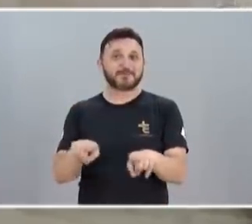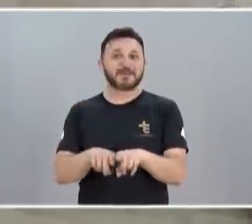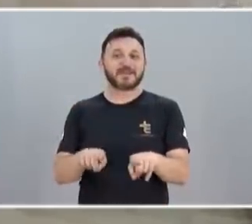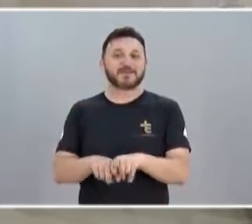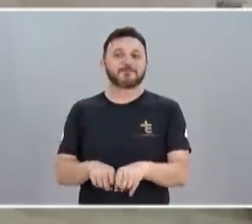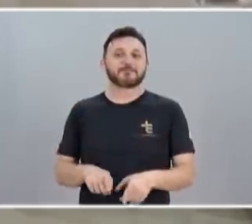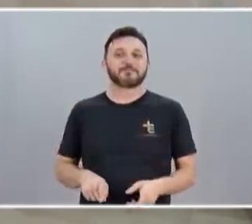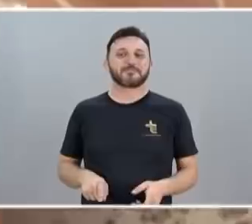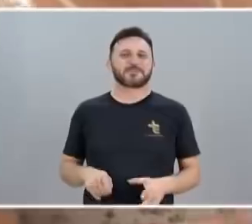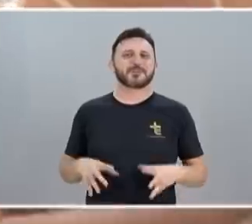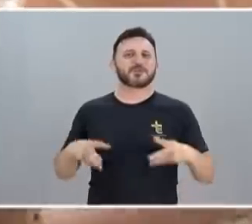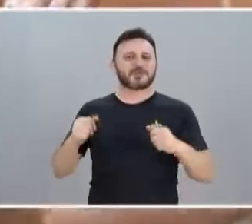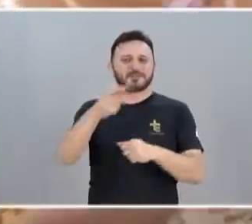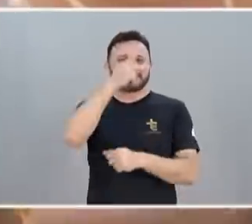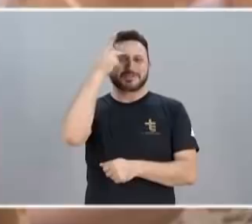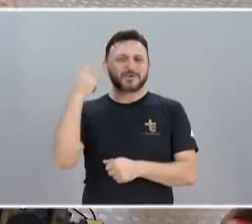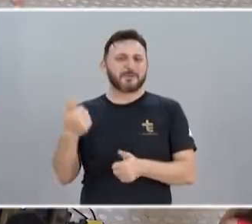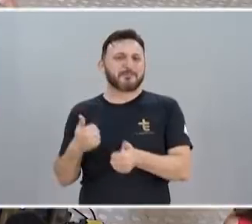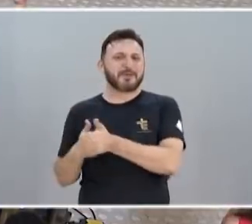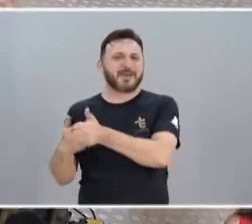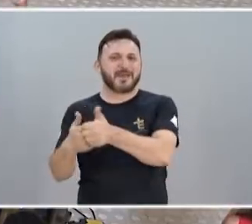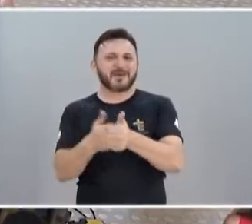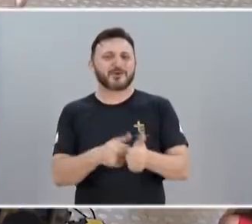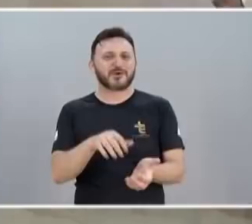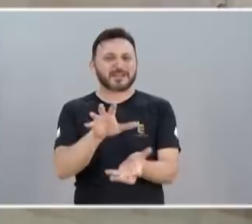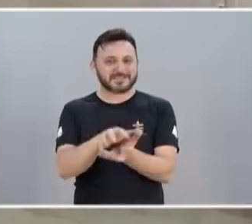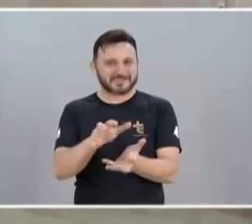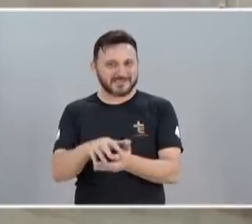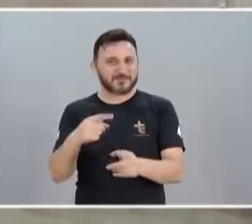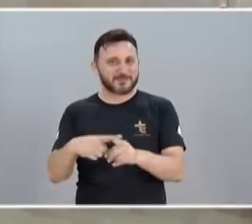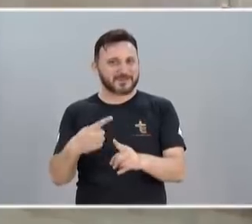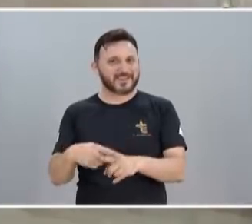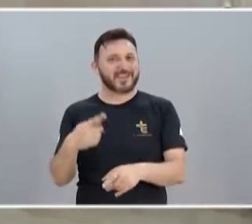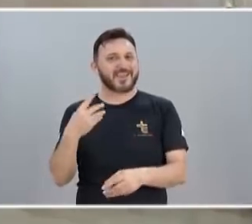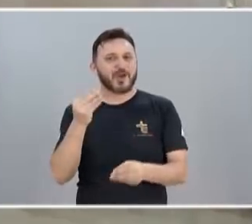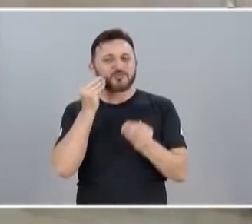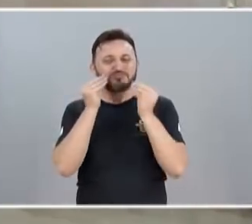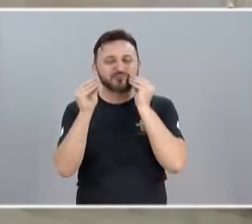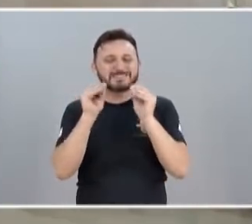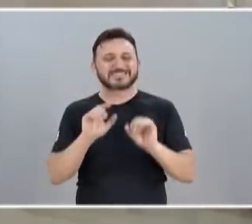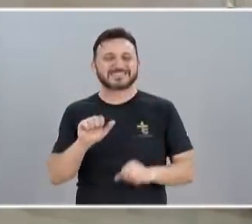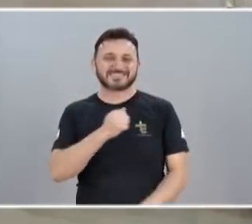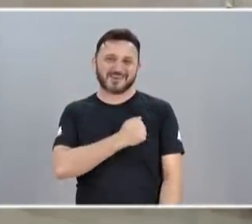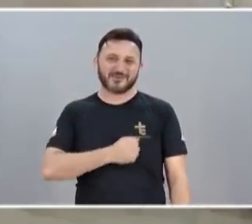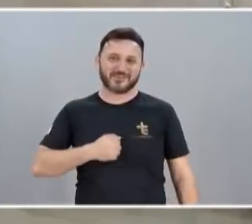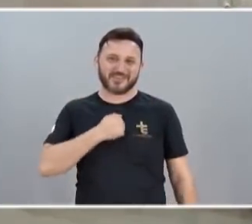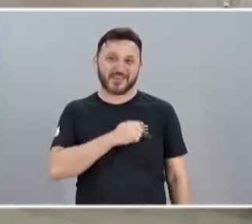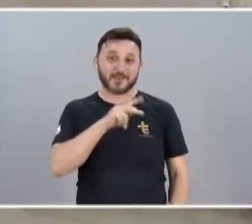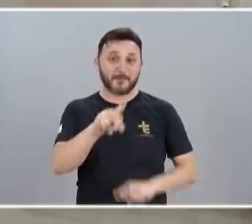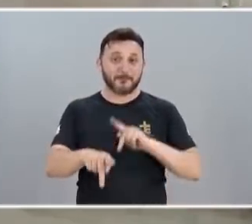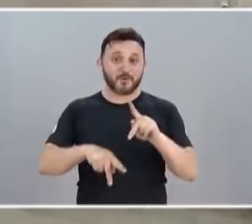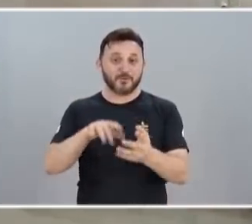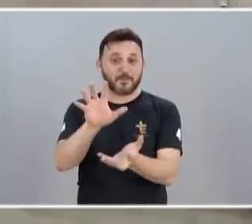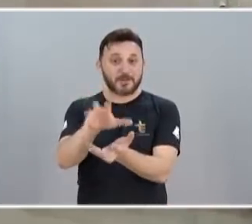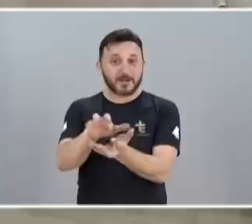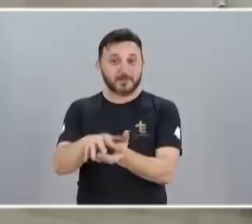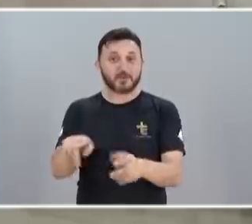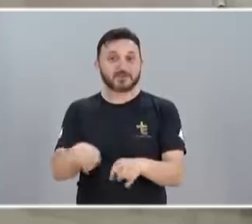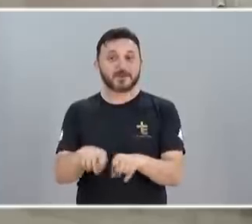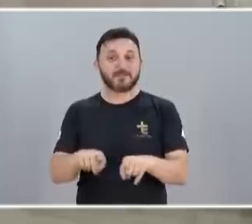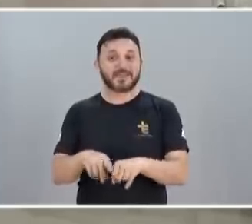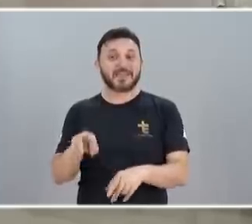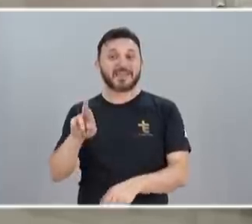uma salva de palmas, gente. Quero pedir oração para você, povo de Pernambuco, povo da